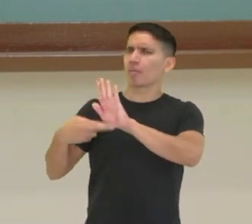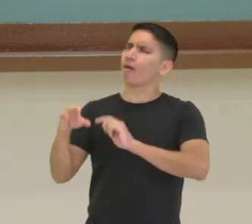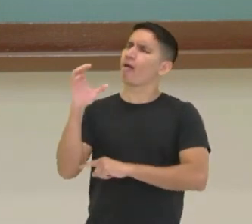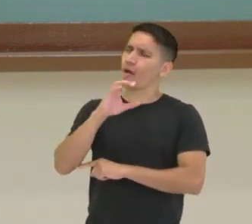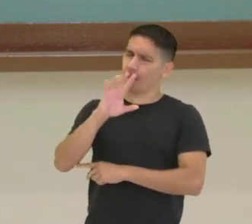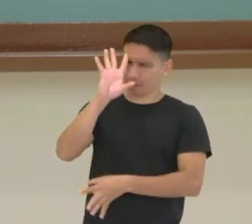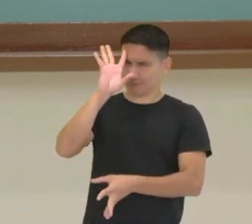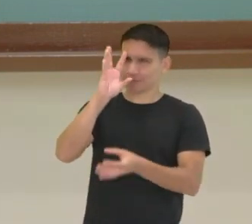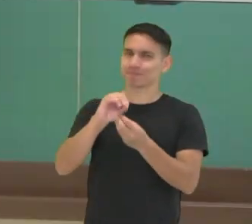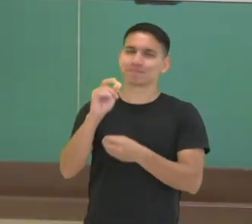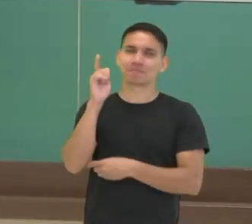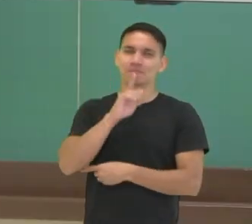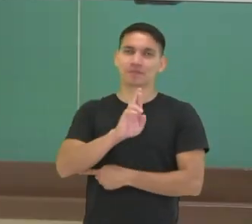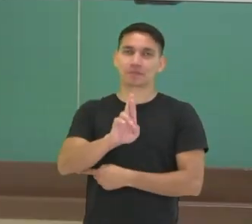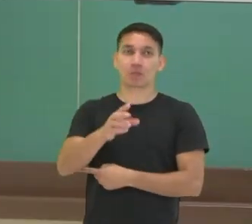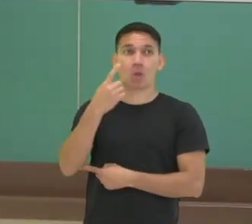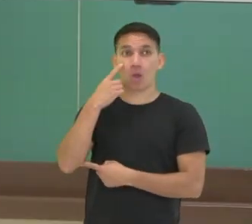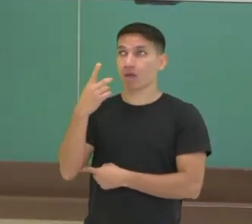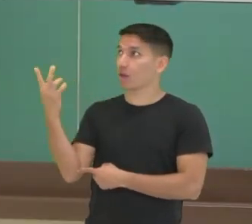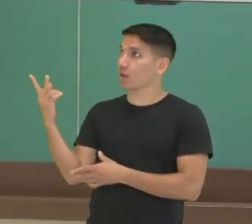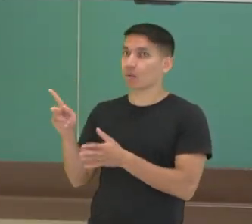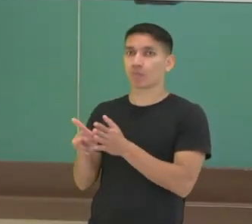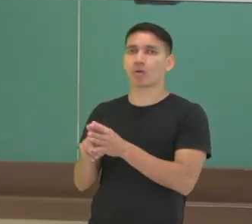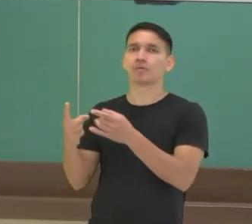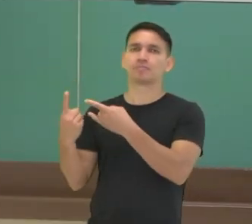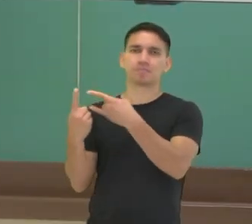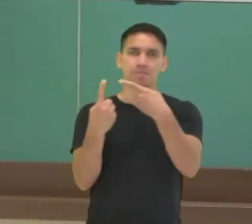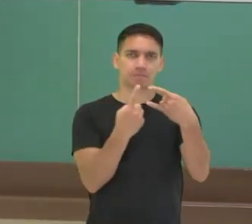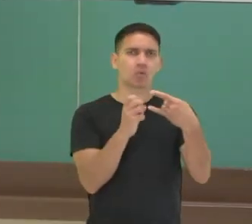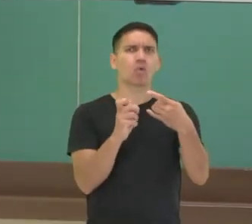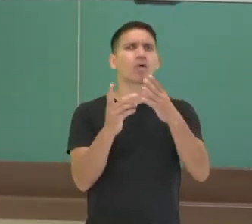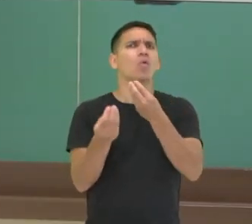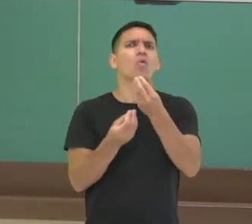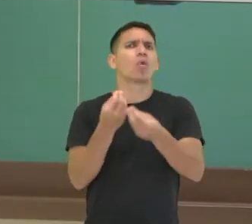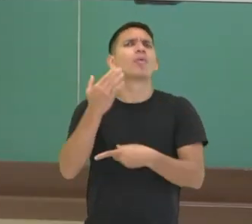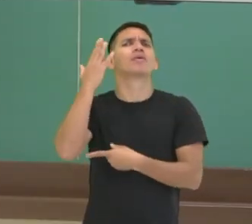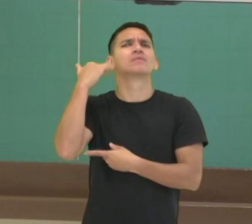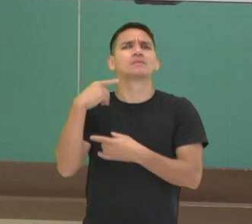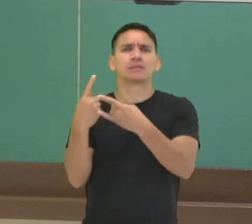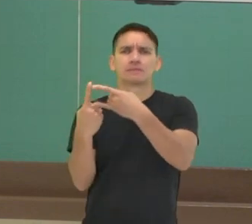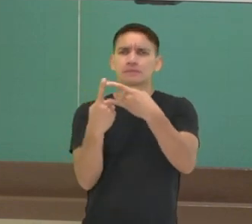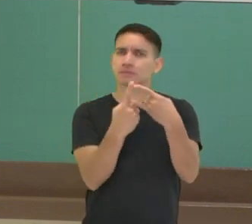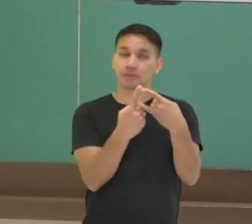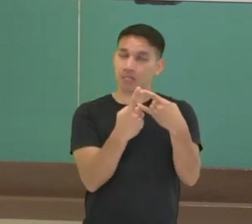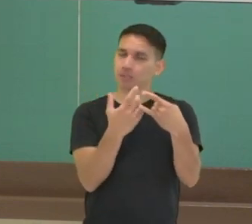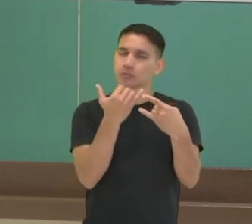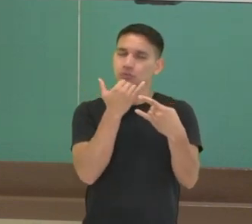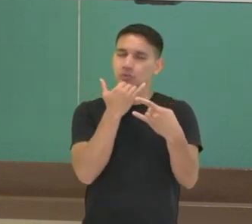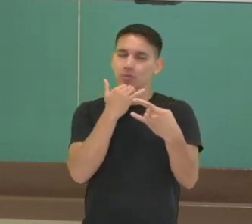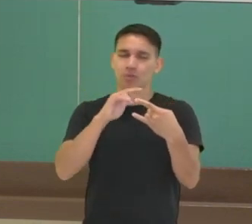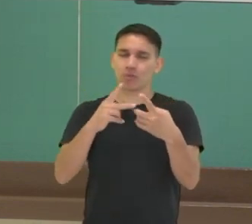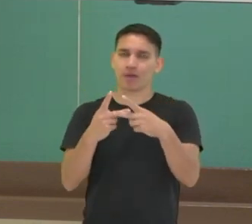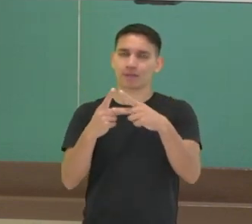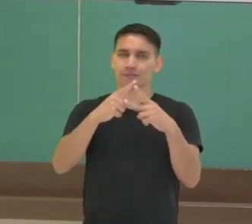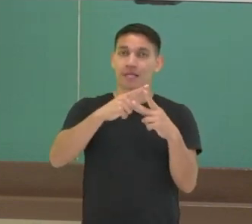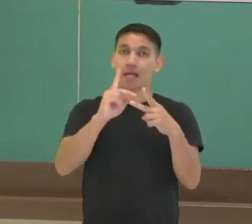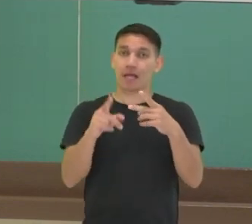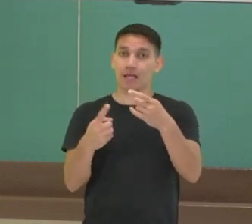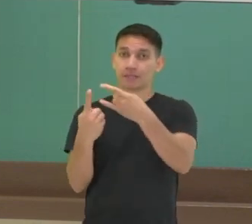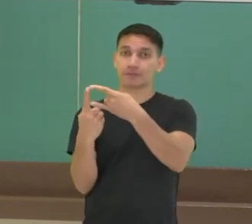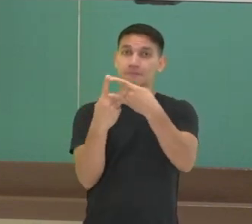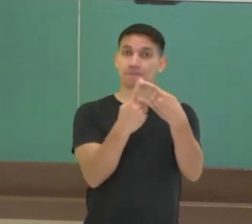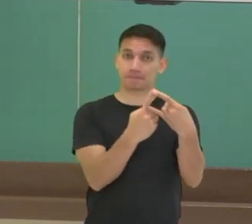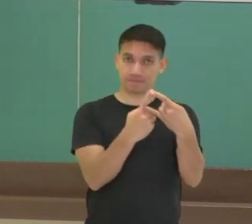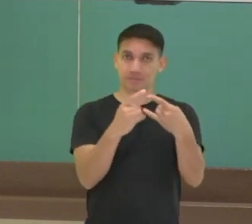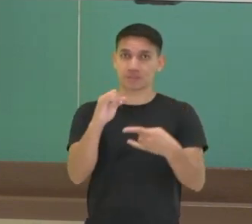Olha só. Esse cara aqui é um triângulo isósceles. Como que eu sei? Um triângulo não, um trapézio, desculpe. Um trapézio